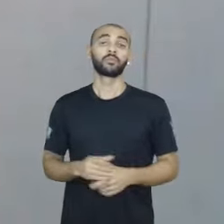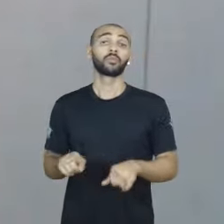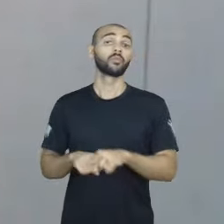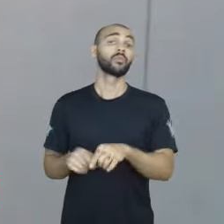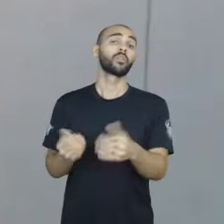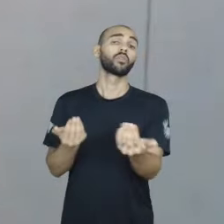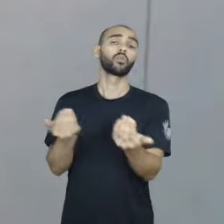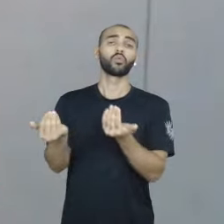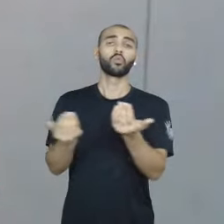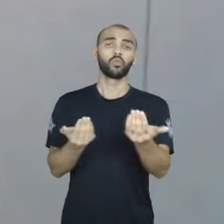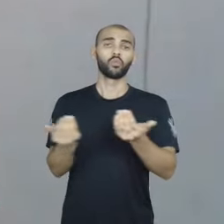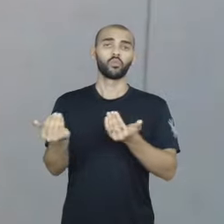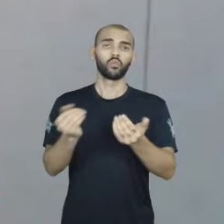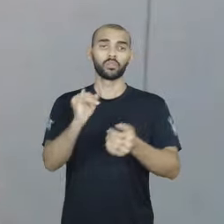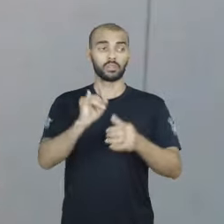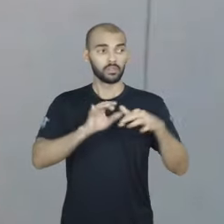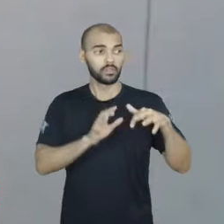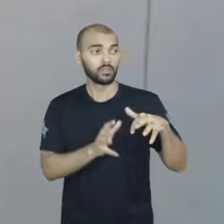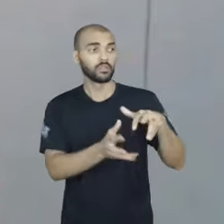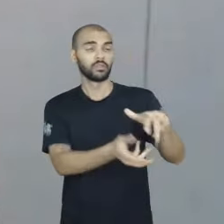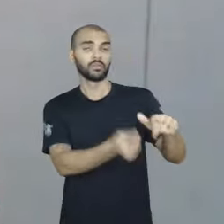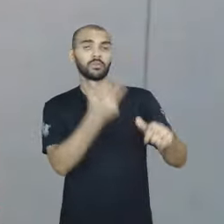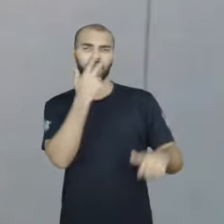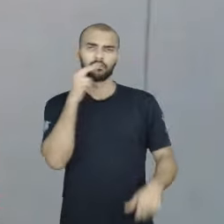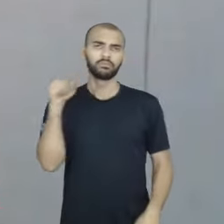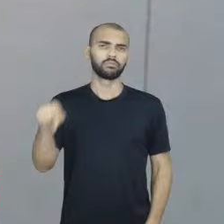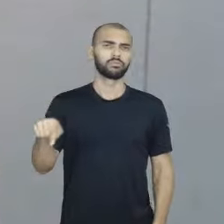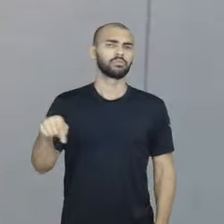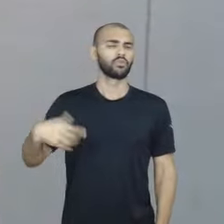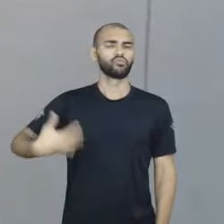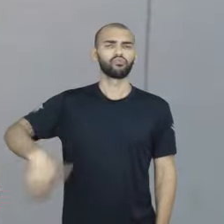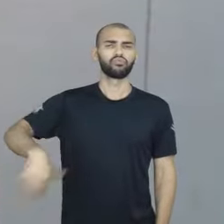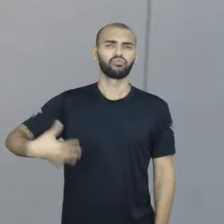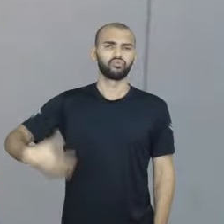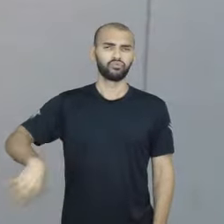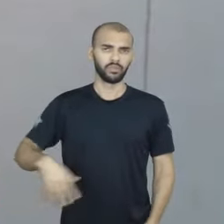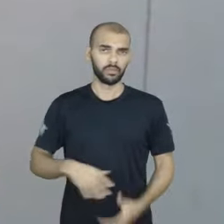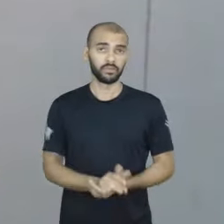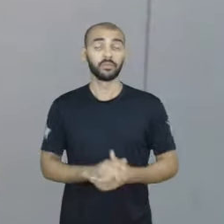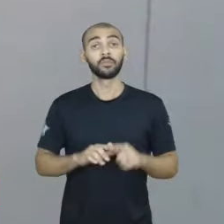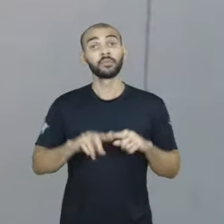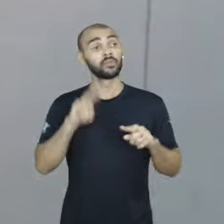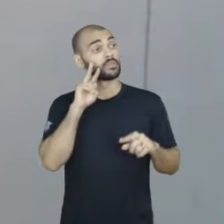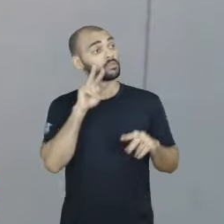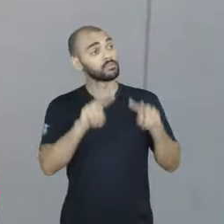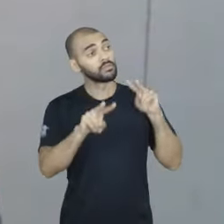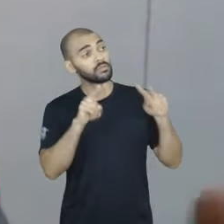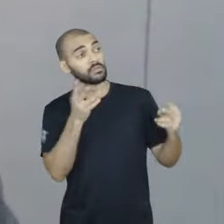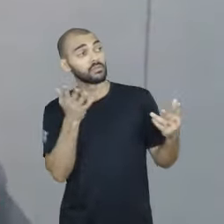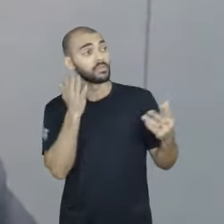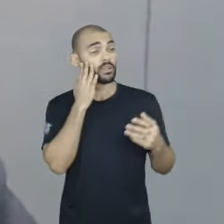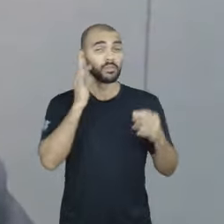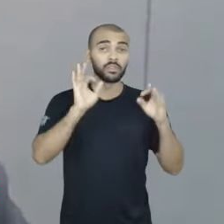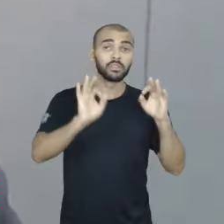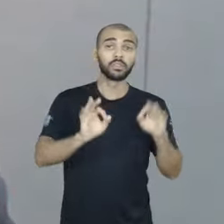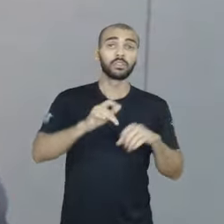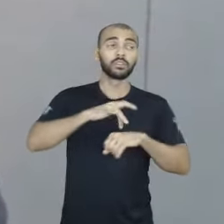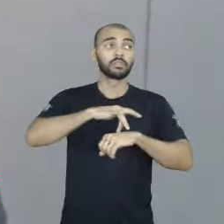comparação internacional, bastante elevada. É óbvio que existem incertezas, em particular em relação à